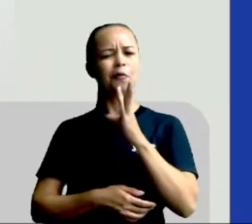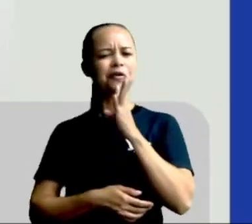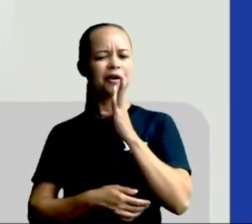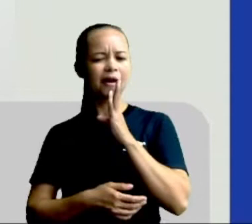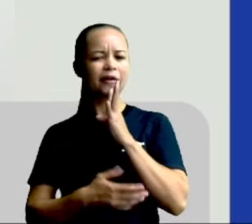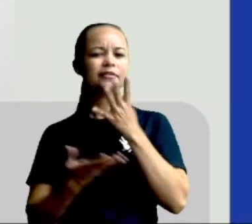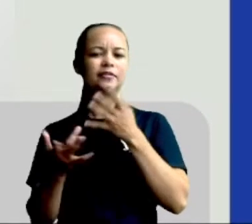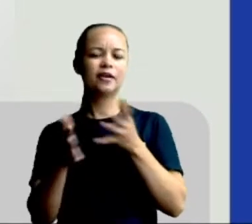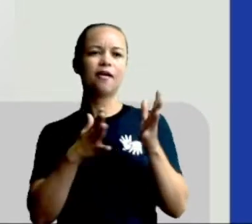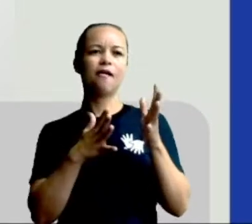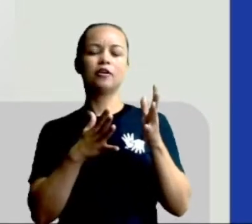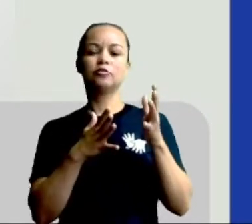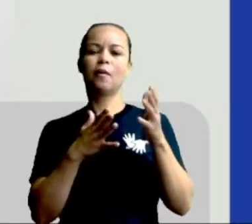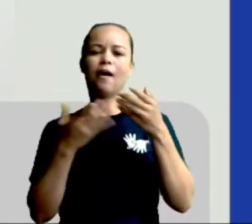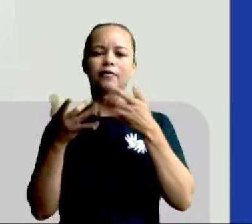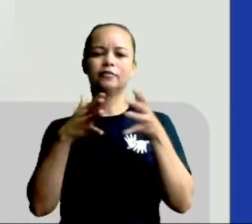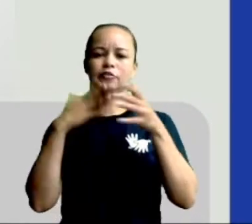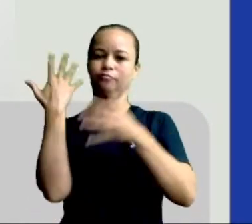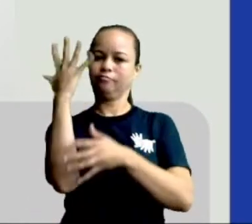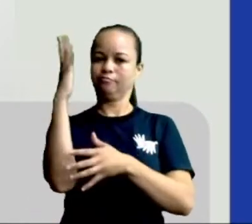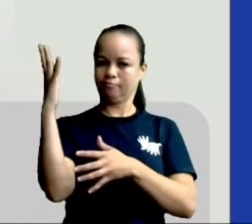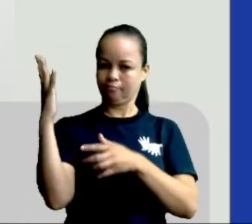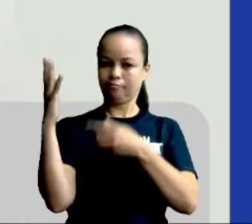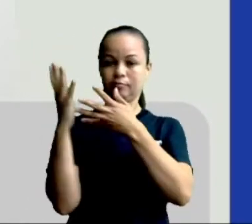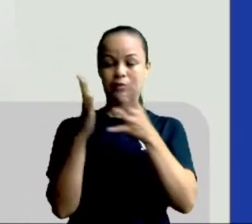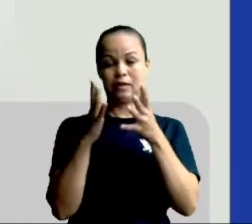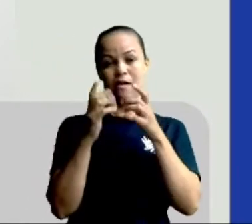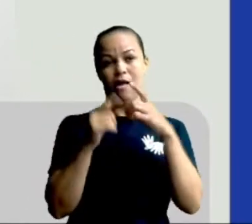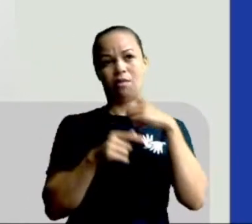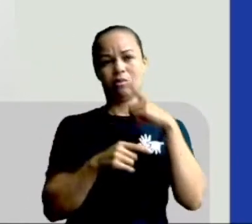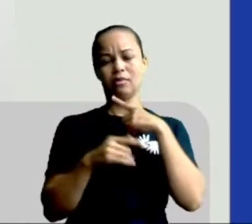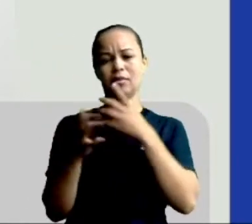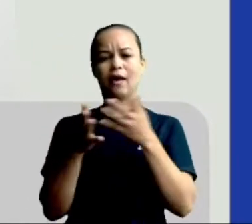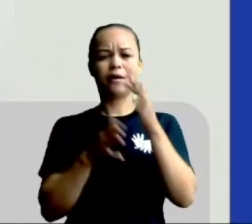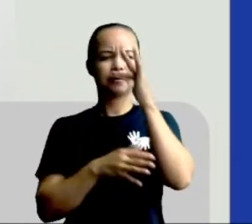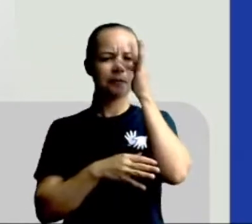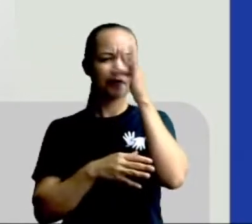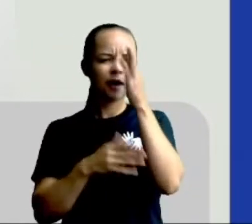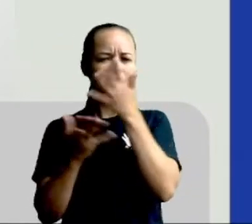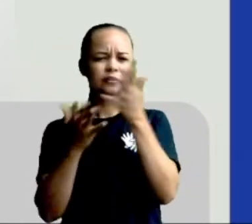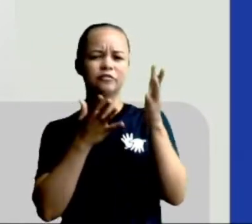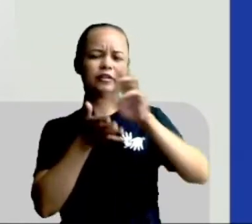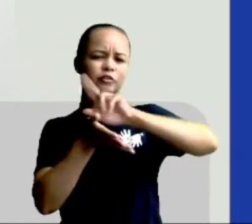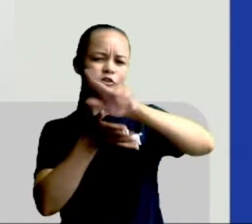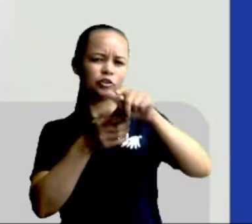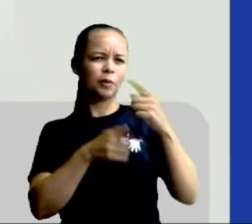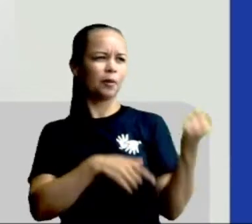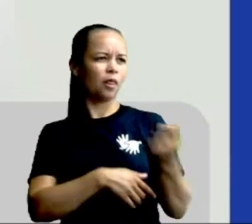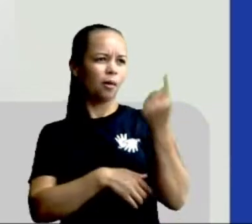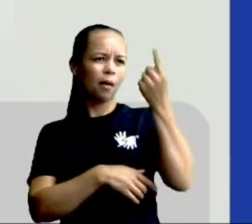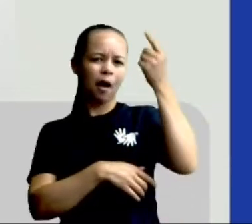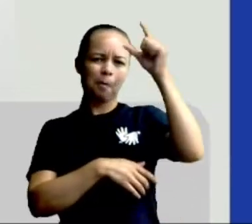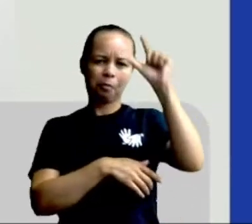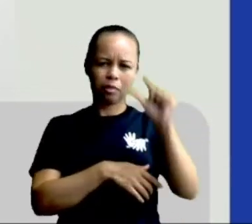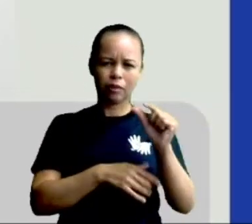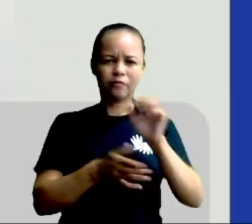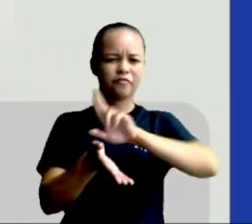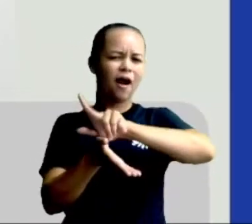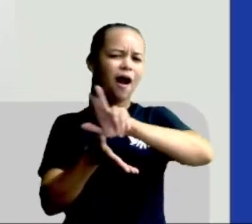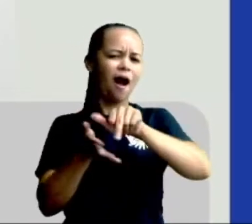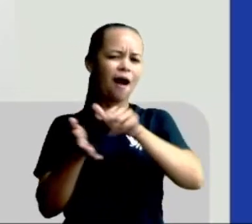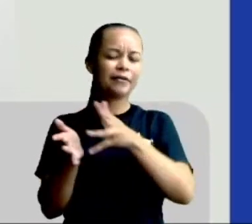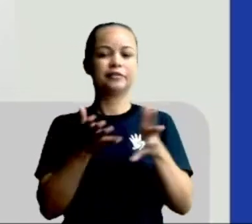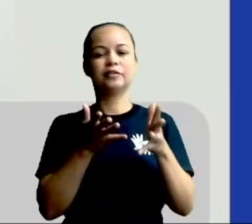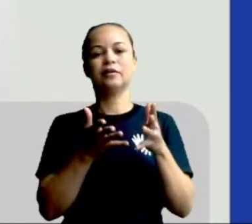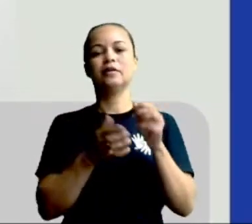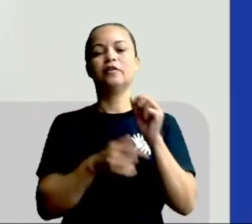planta, né? A gente já viu aqui que existem plantas de diversos tipos, tamanhos, né? Nós já falamos aqui